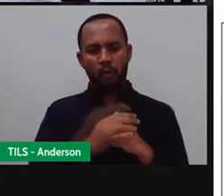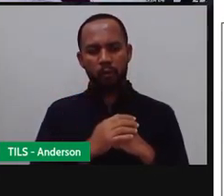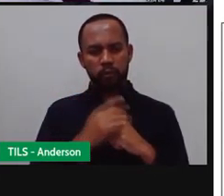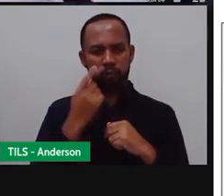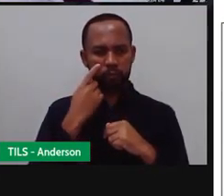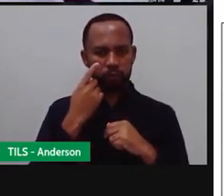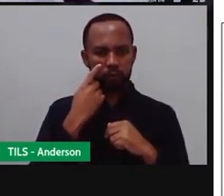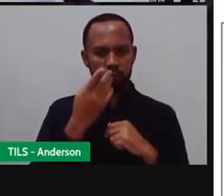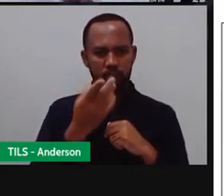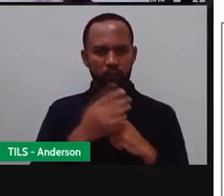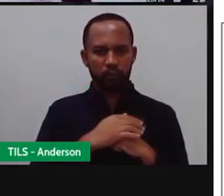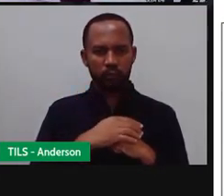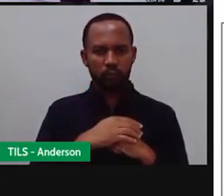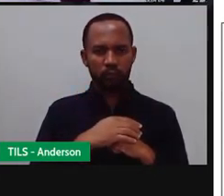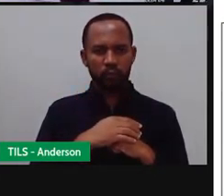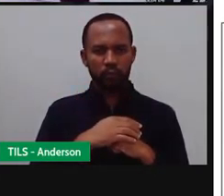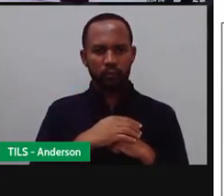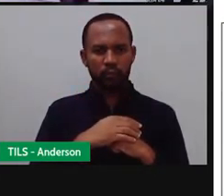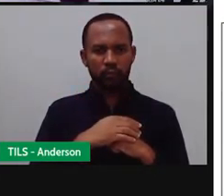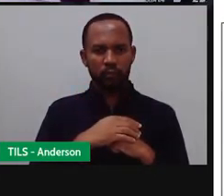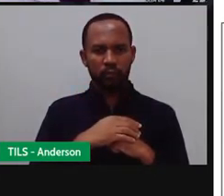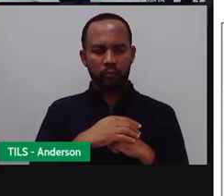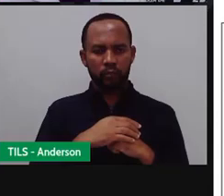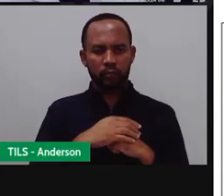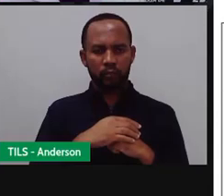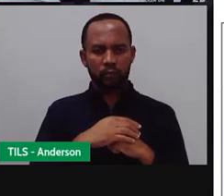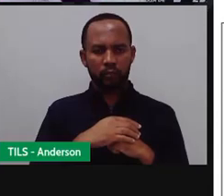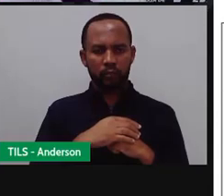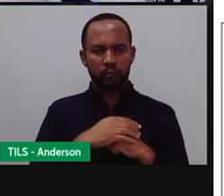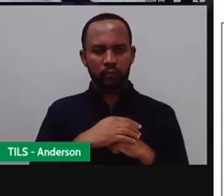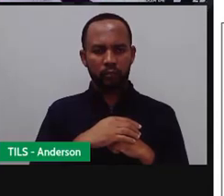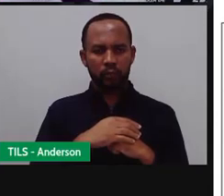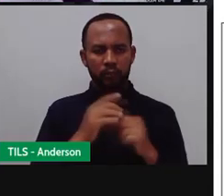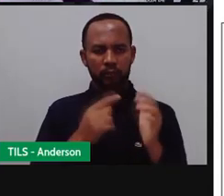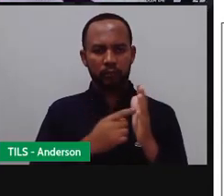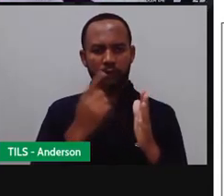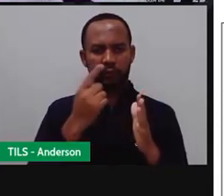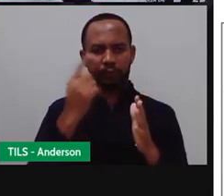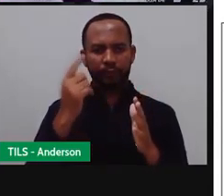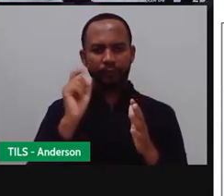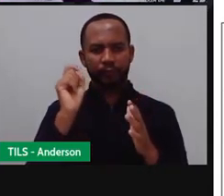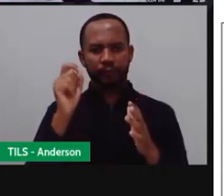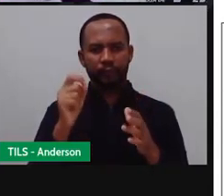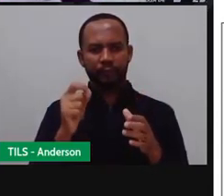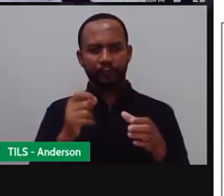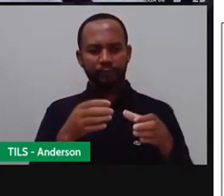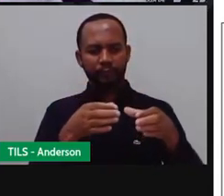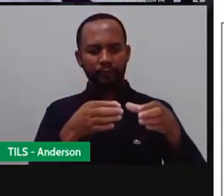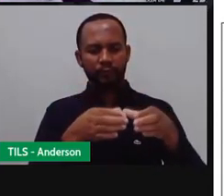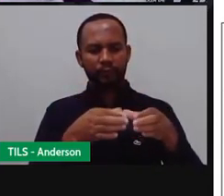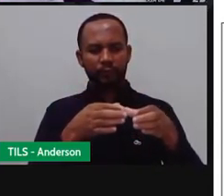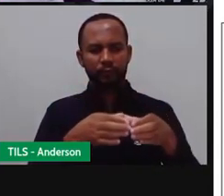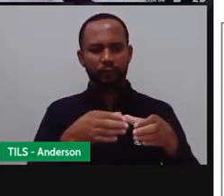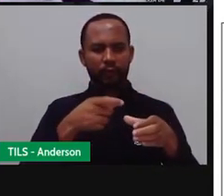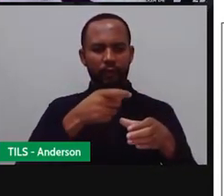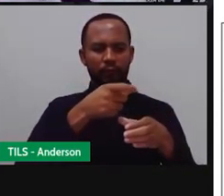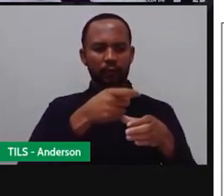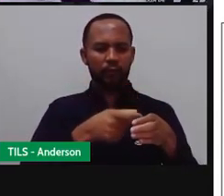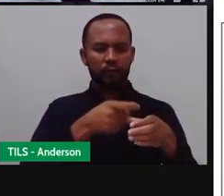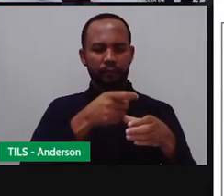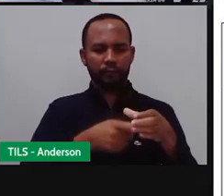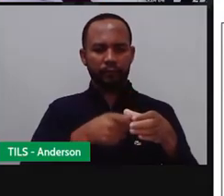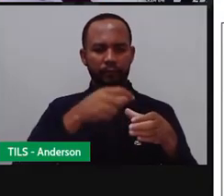que o que está aí dentro, as formigas não saiam. Primeiro, coloque um tubo de papelão, que pode ser um de